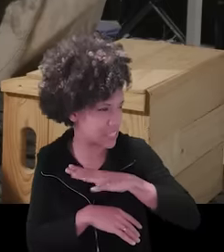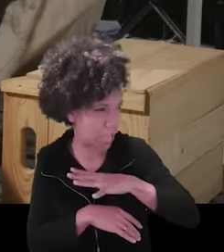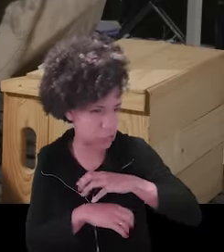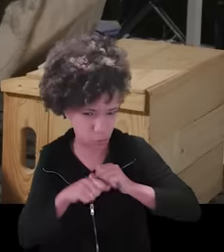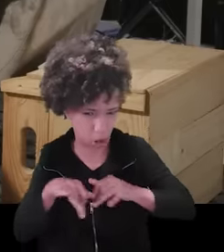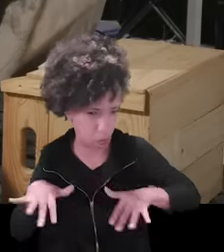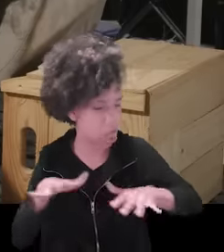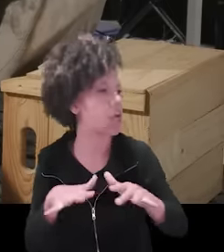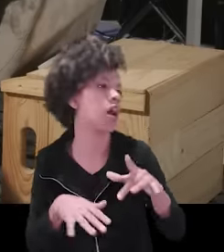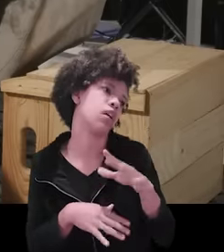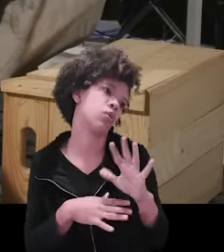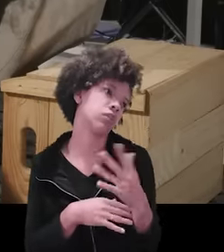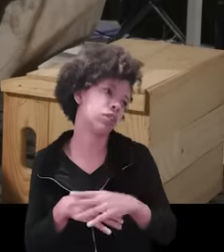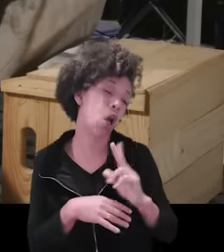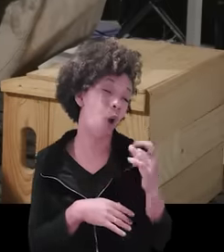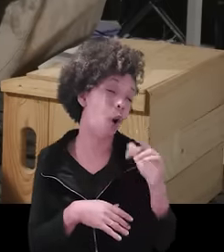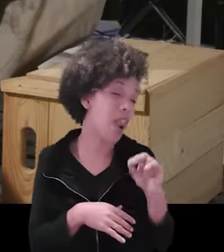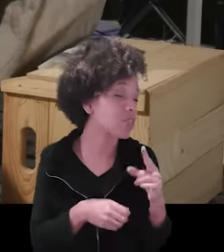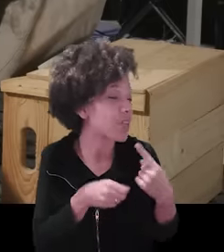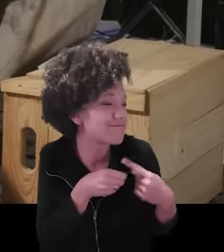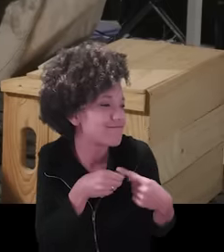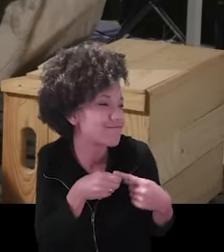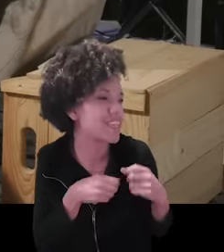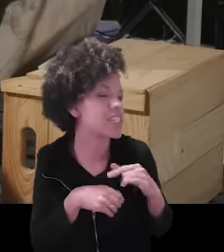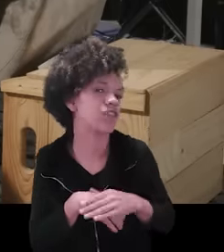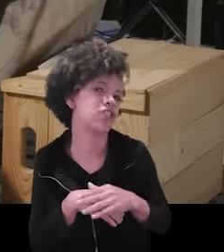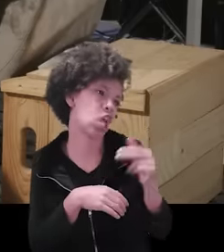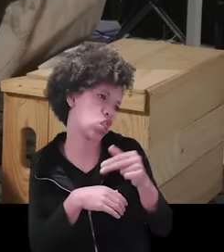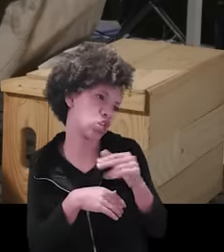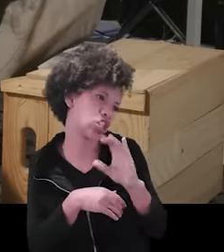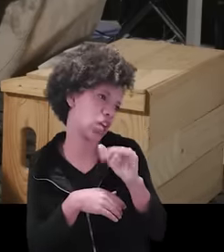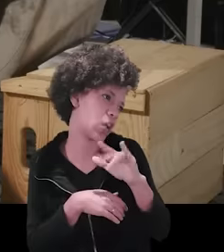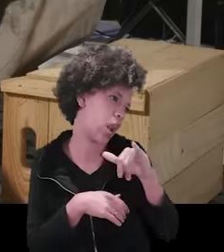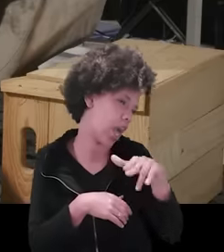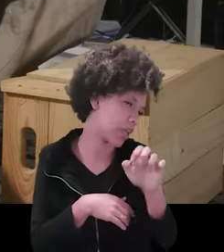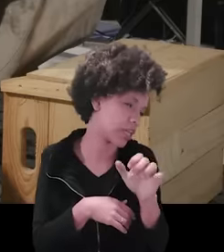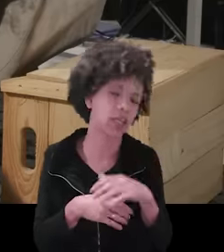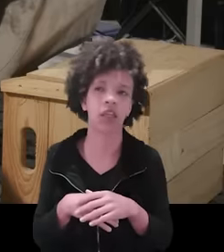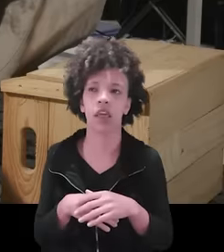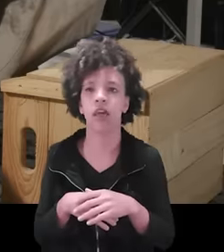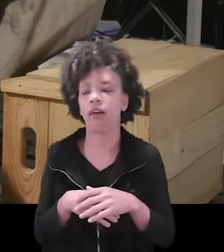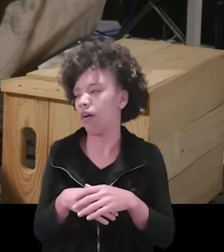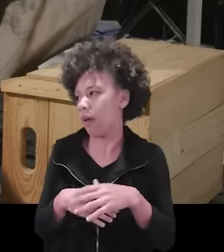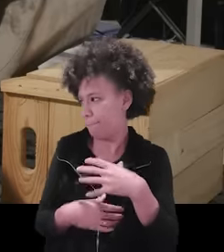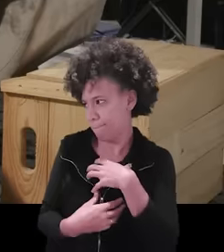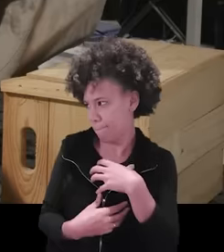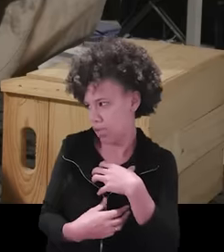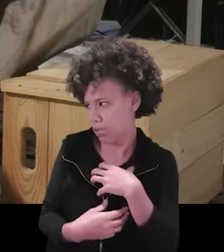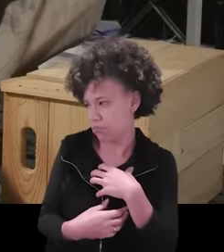metrópole trás Isso se você não é uma cidade de interior se você for para nós ficar online se você for